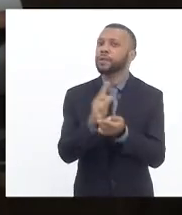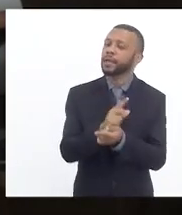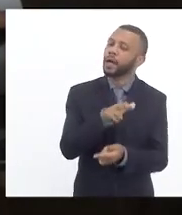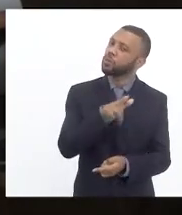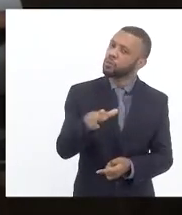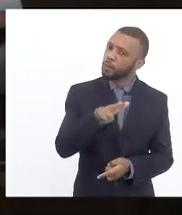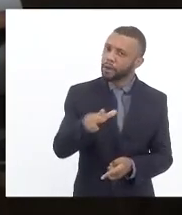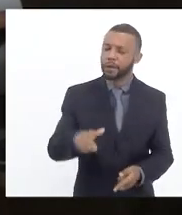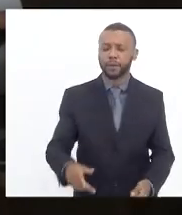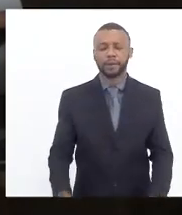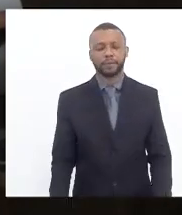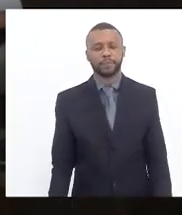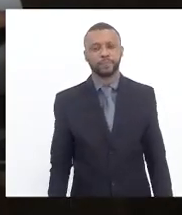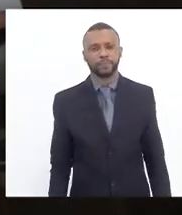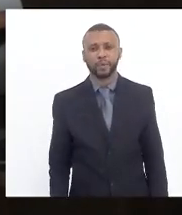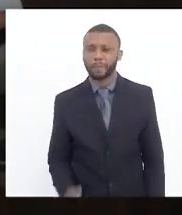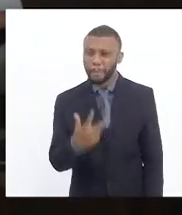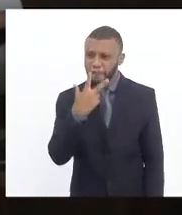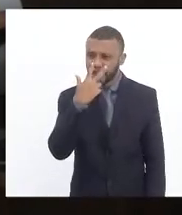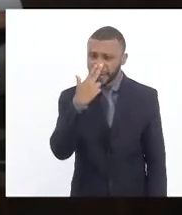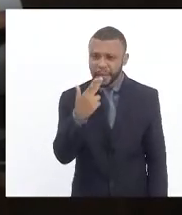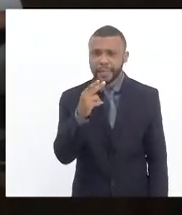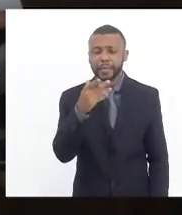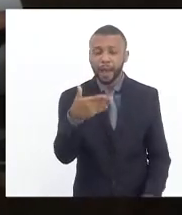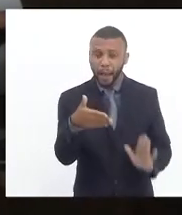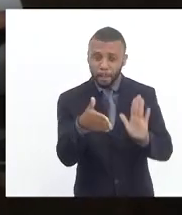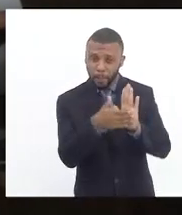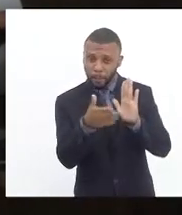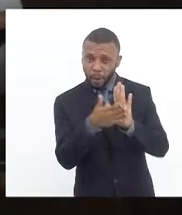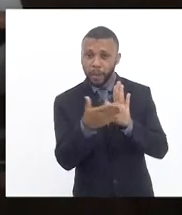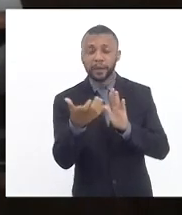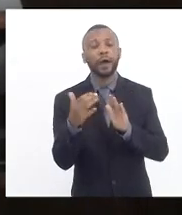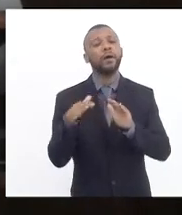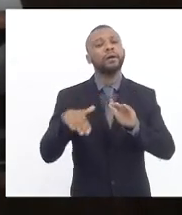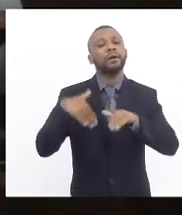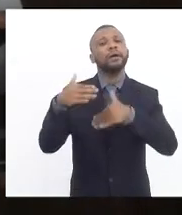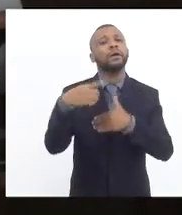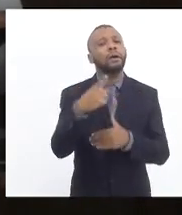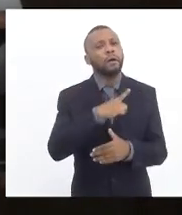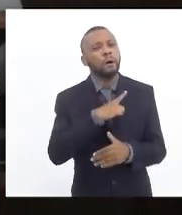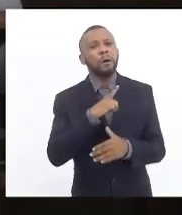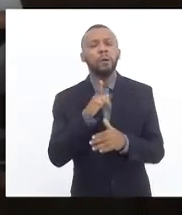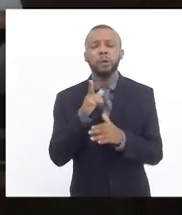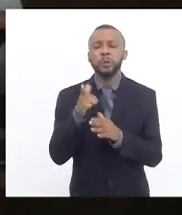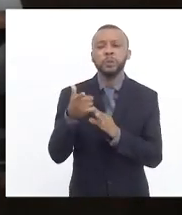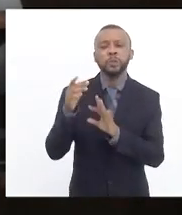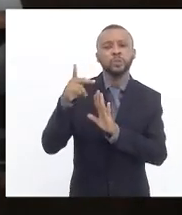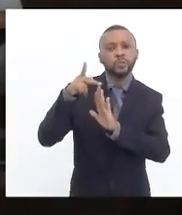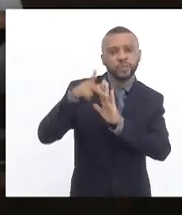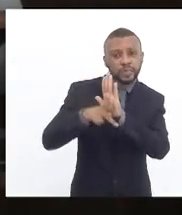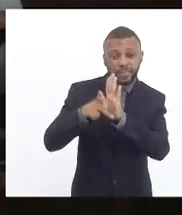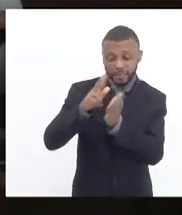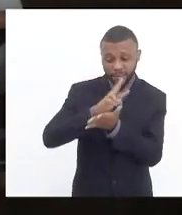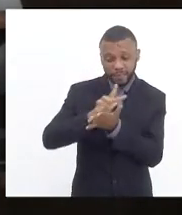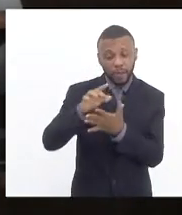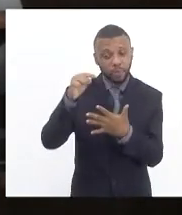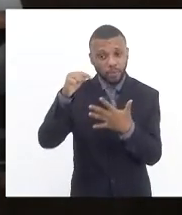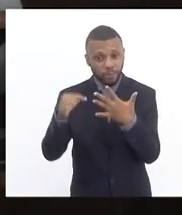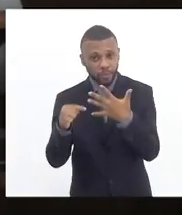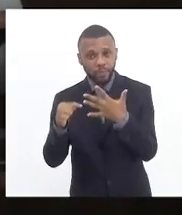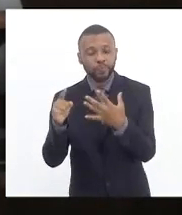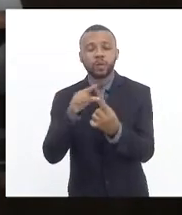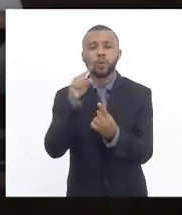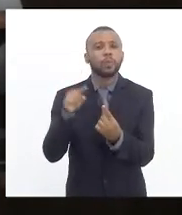contexto nos impõe isso também parece preocupante o controle desenvolver a gente possa ter um conjunto de projetos aqui que